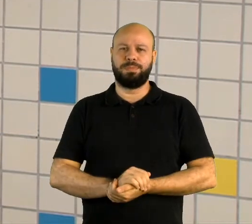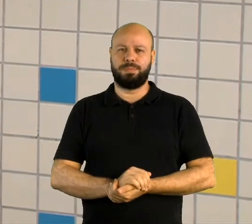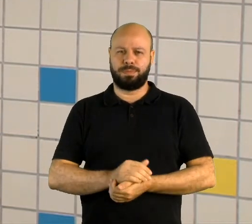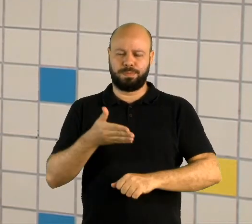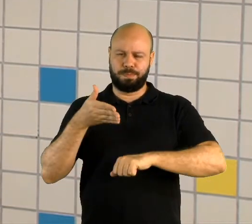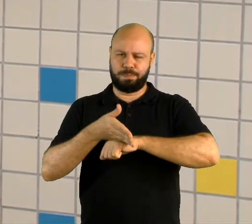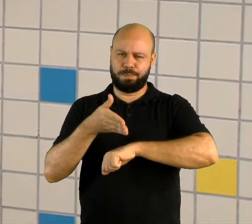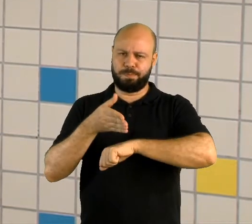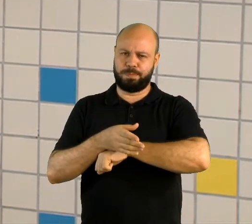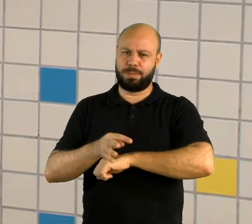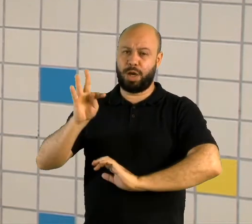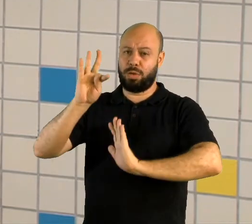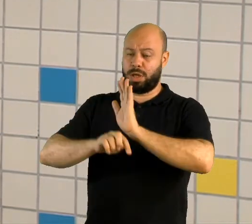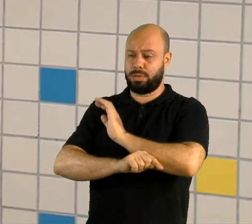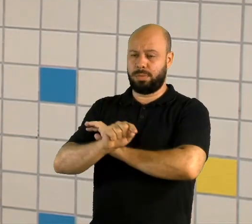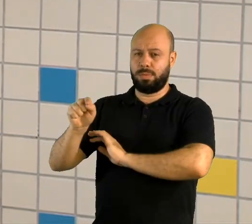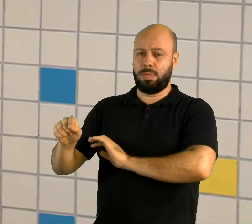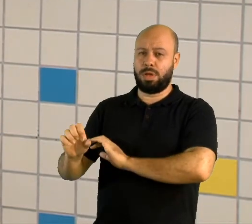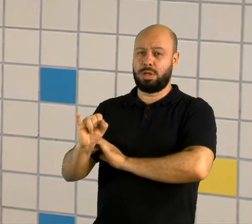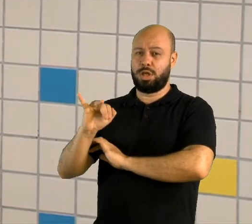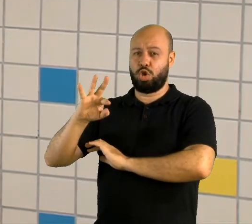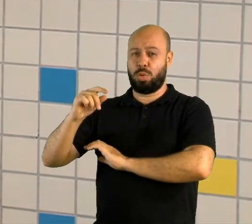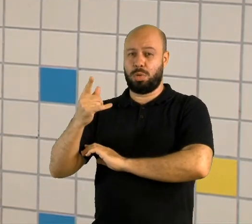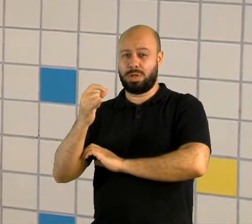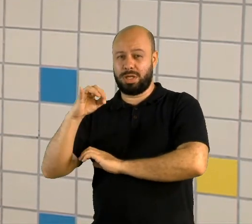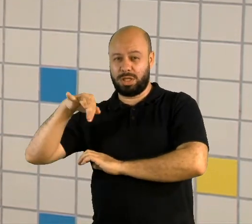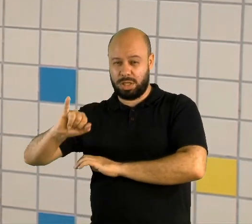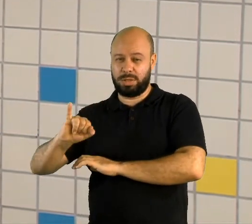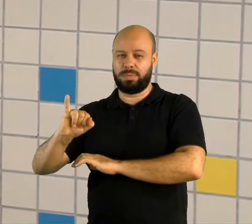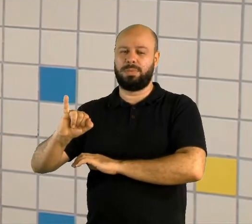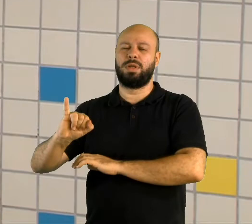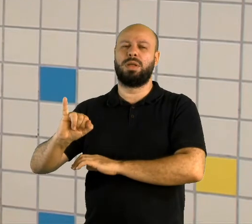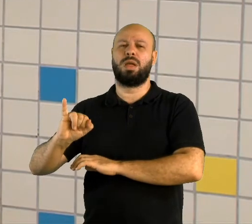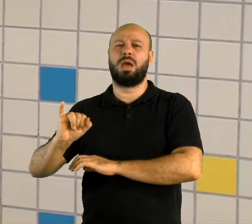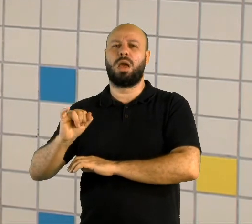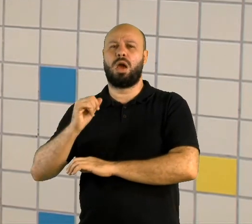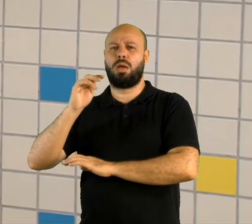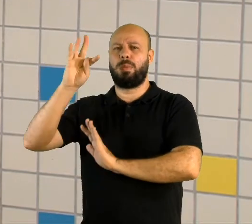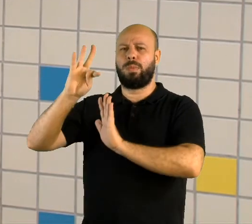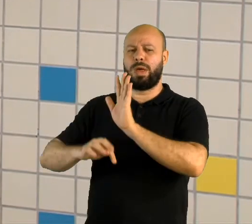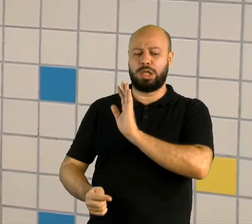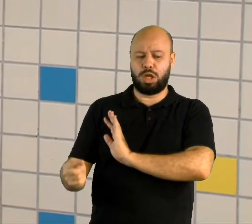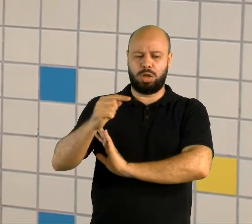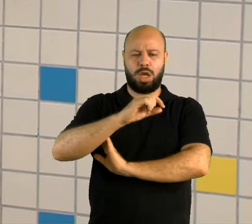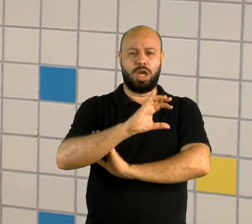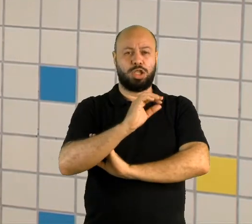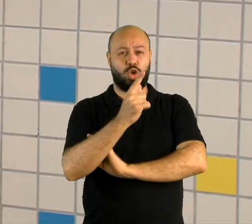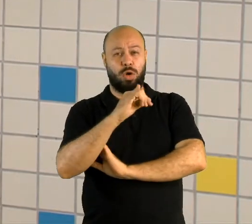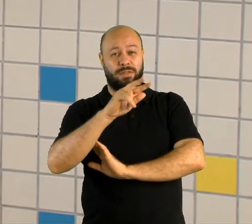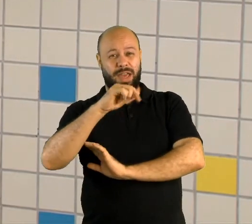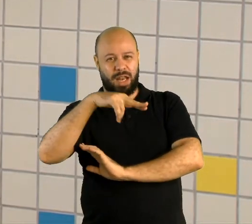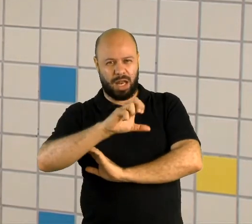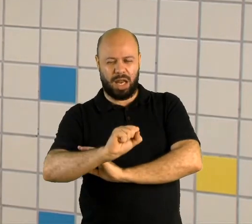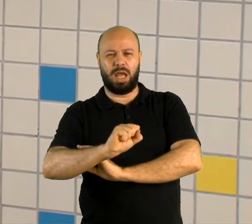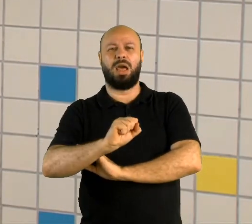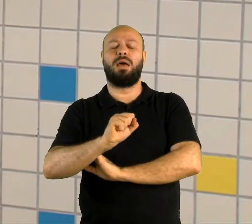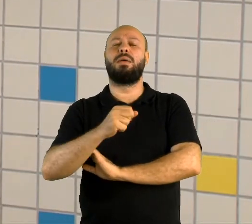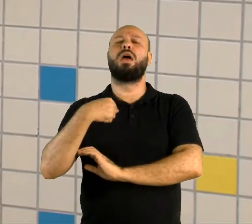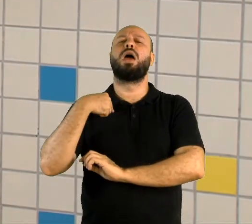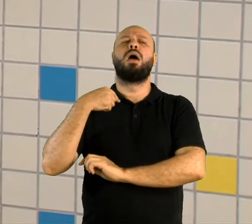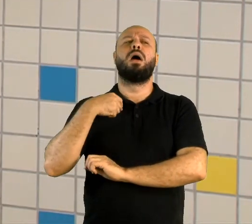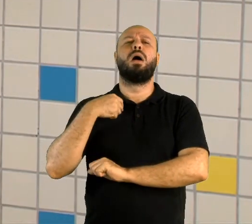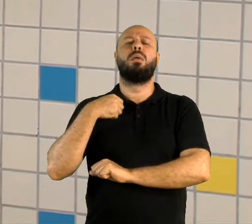acessar o texto do Ciro Porcenti. Esse texto que nós acabamos de ler do Chico Viana, ele foi publicado